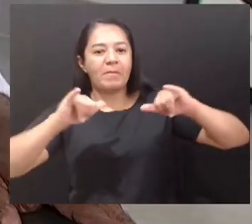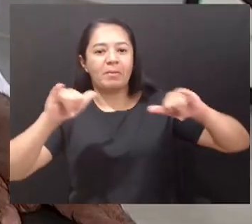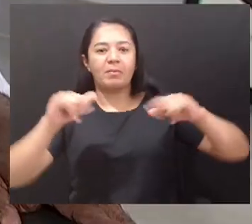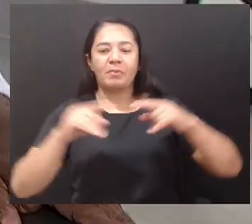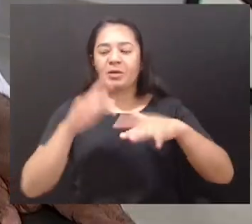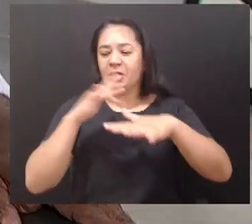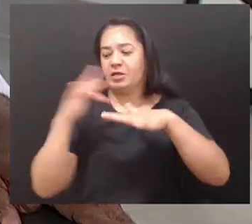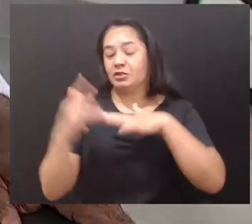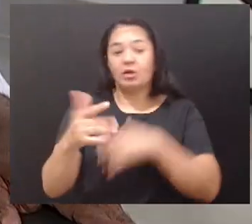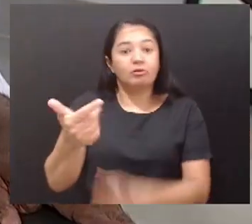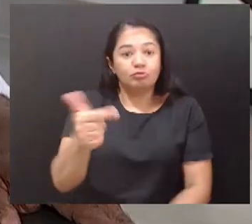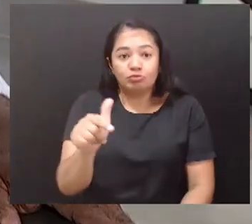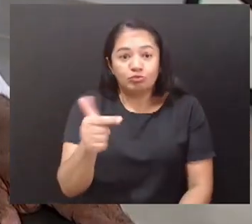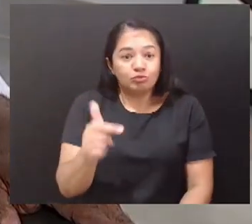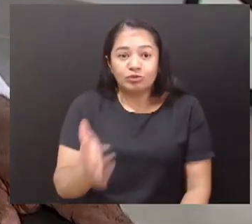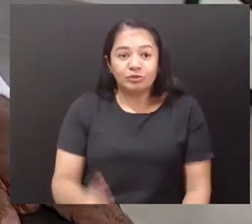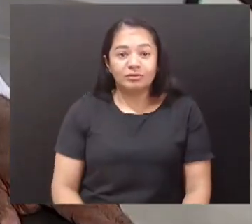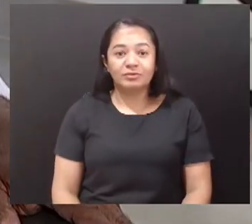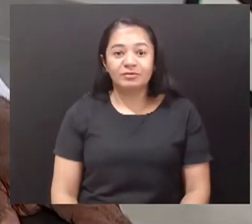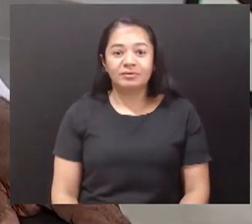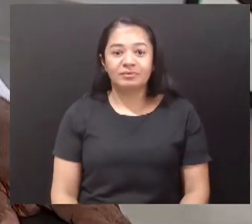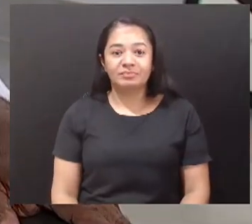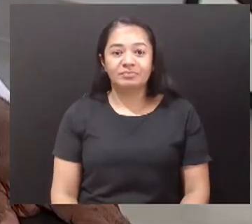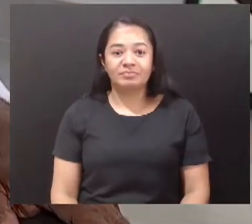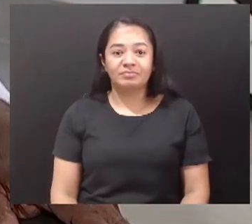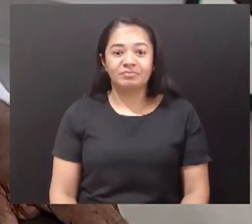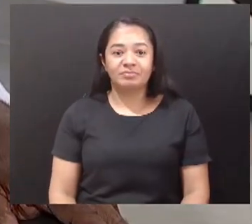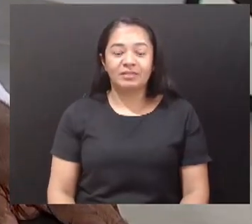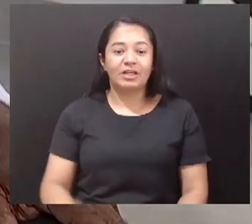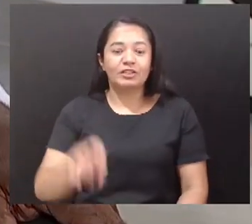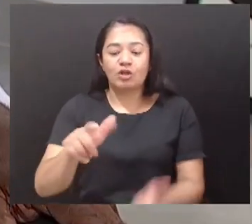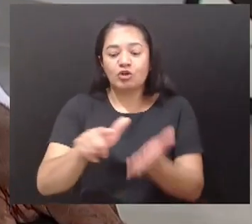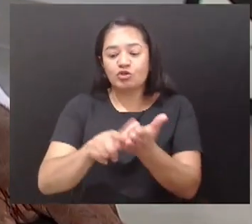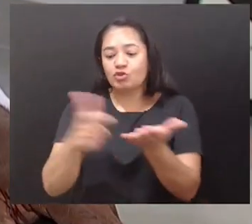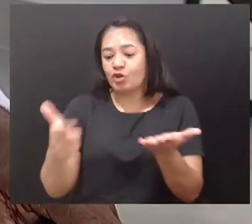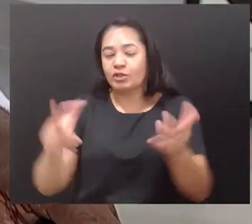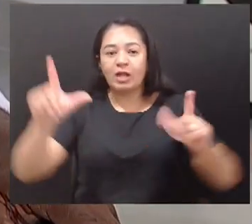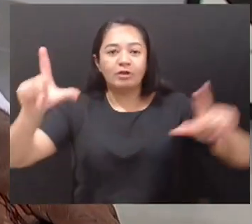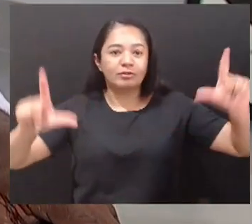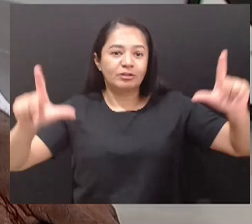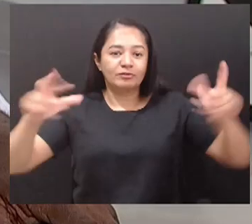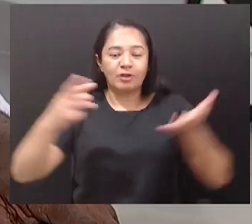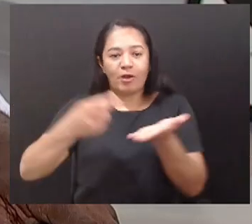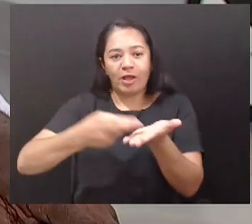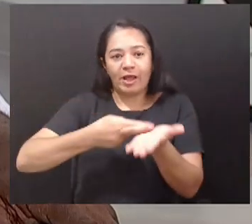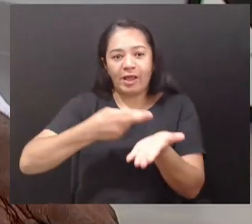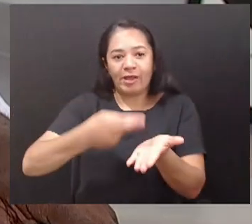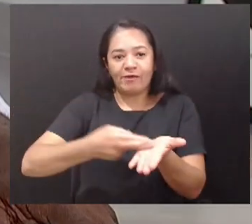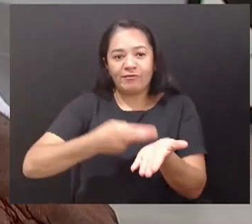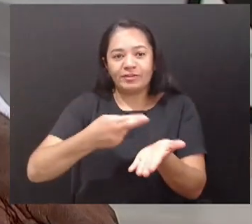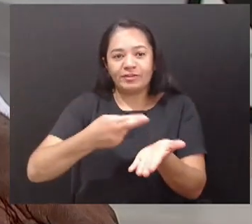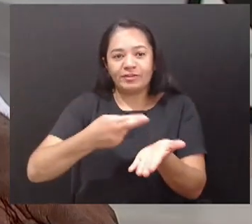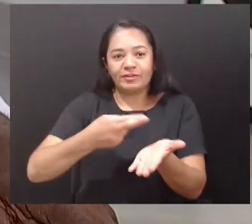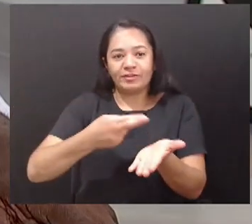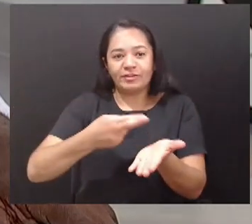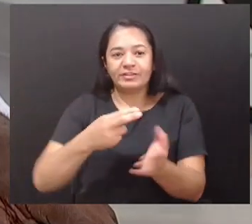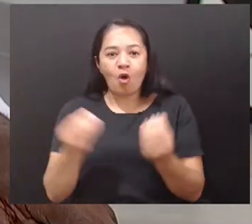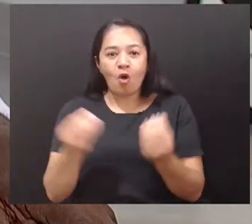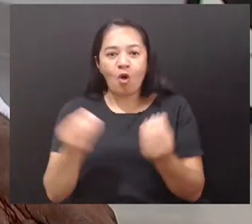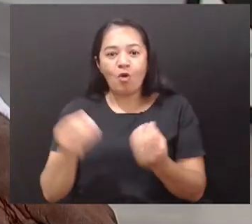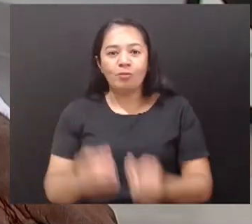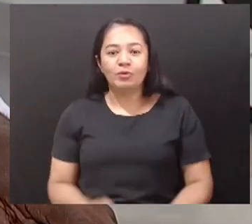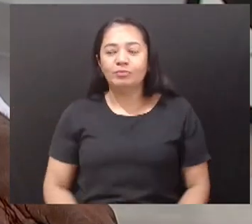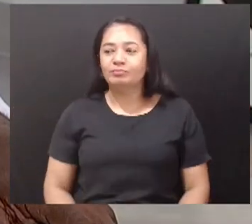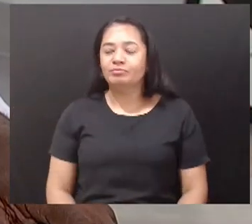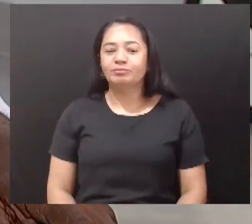né? Nada, o que tinha antes era jornal, televisão, revista e rádio. Sim. Eu falei, agora como que eu fazia para sair no jornal? Aí